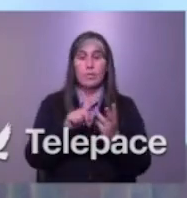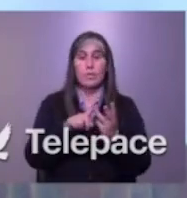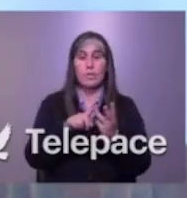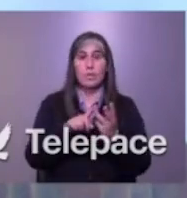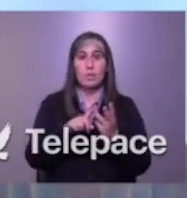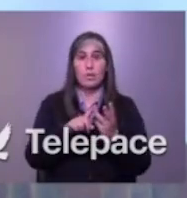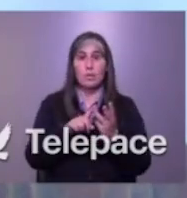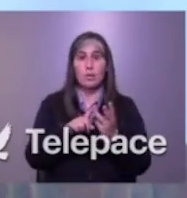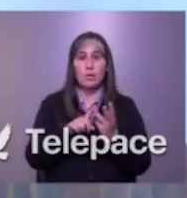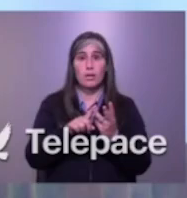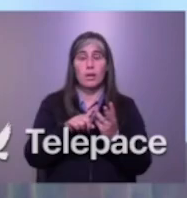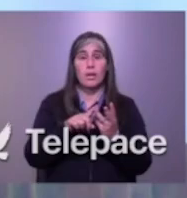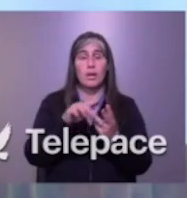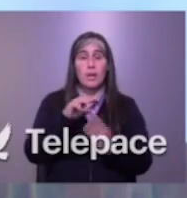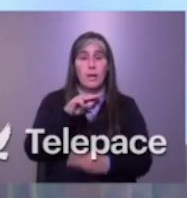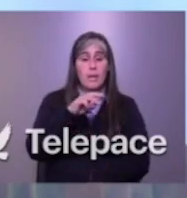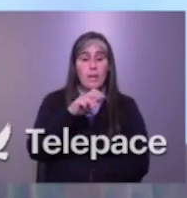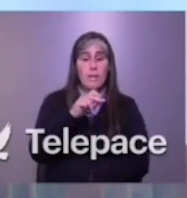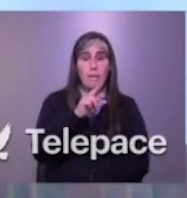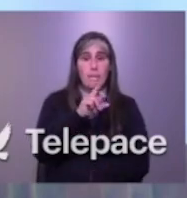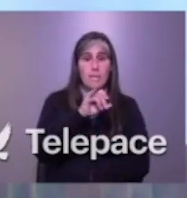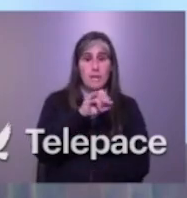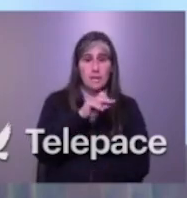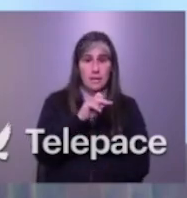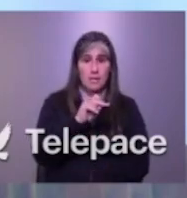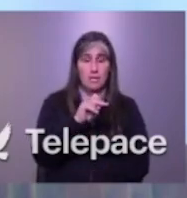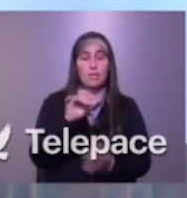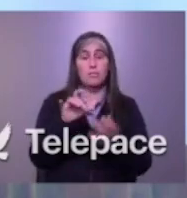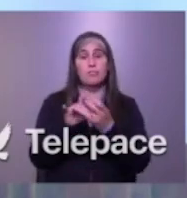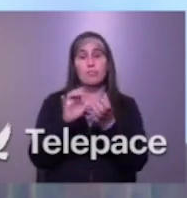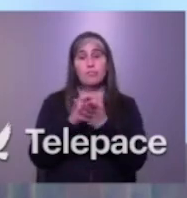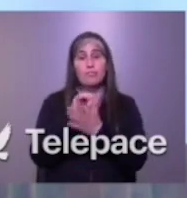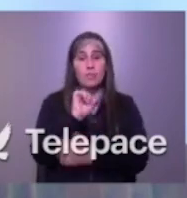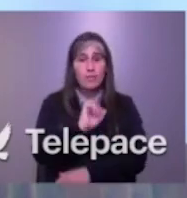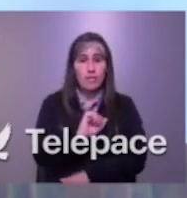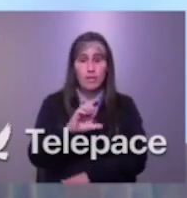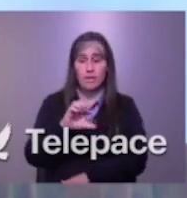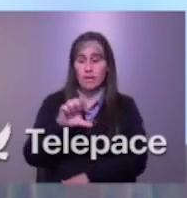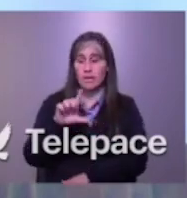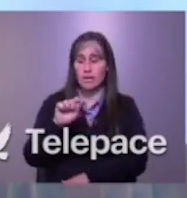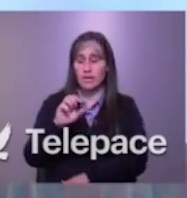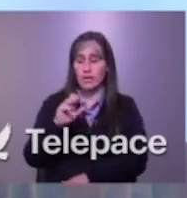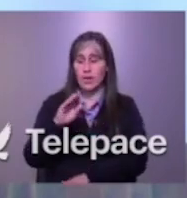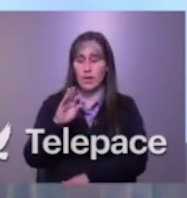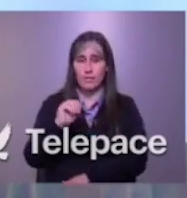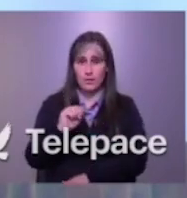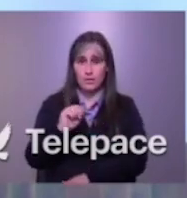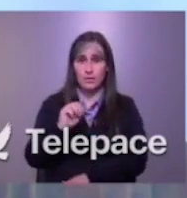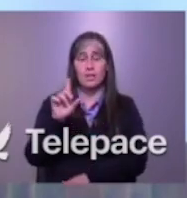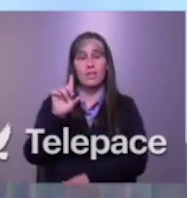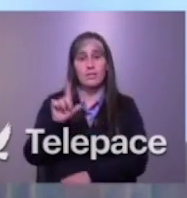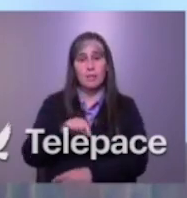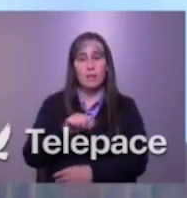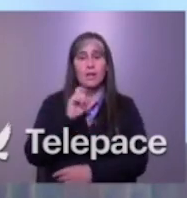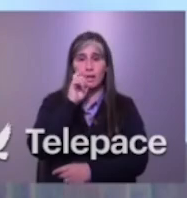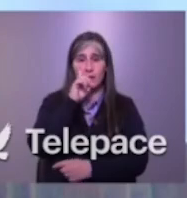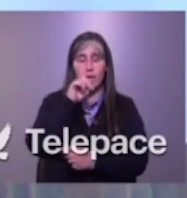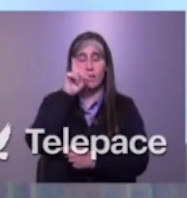Mary, the wife of Cleopas, and Mary of Magdala.